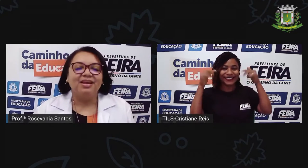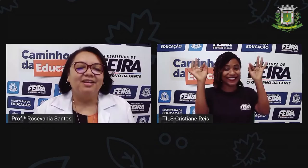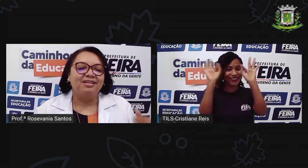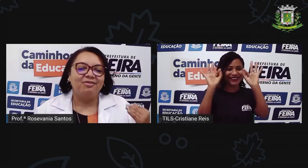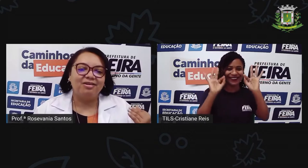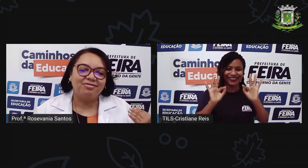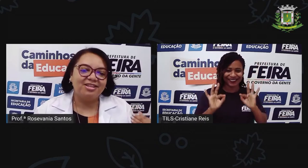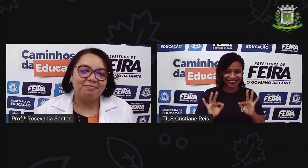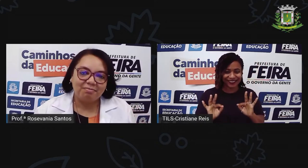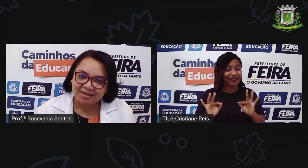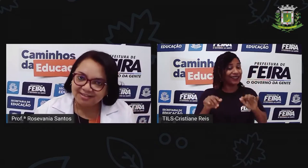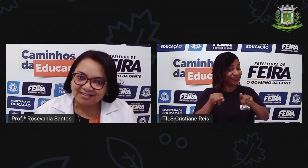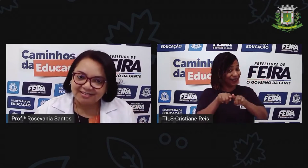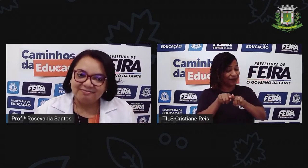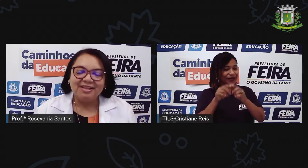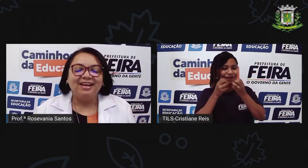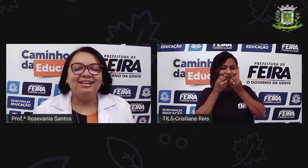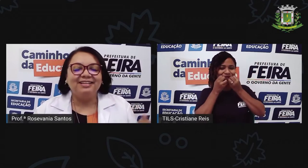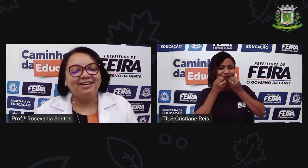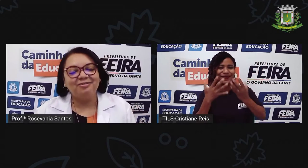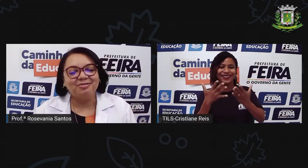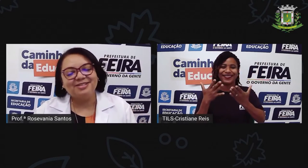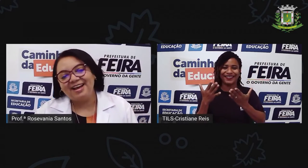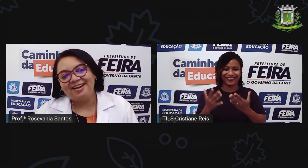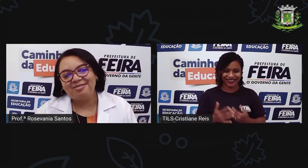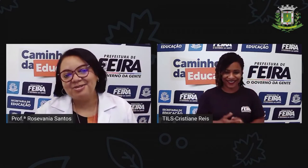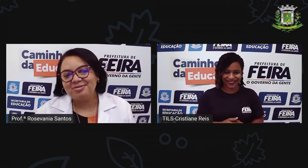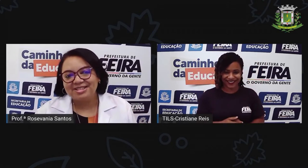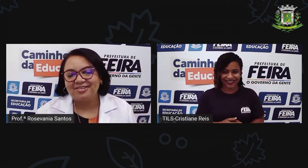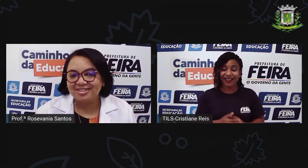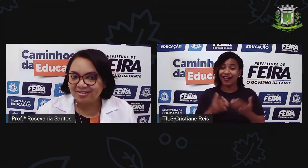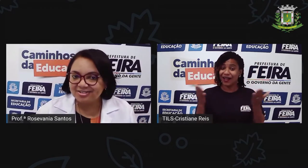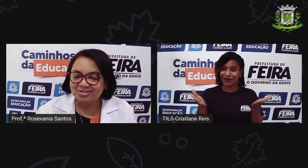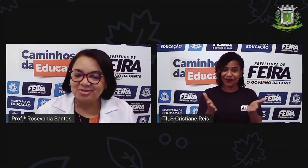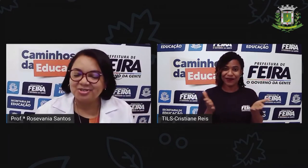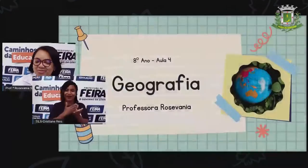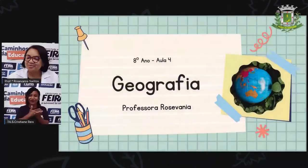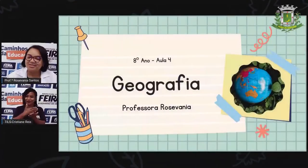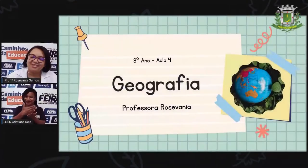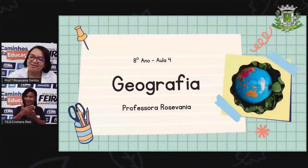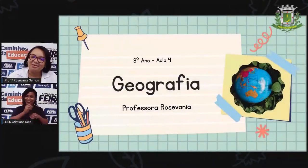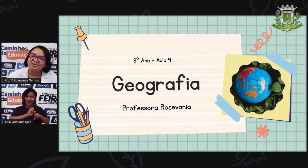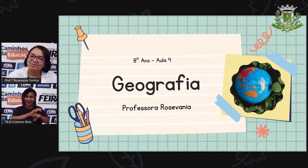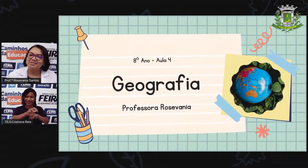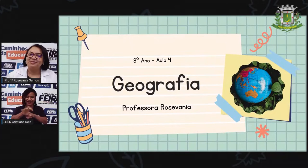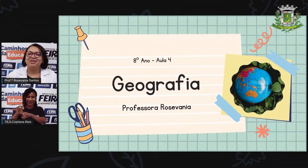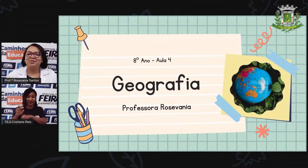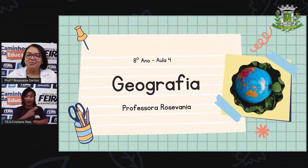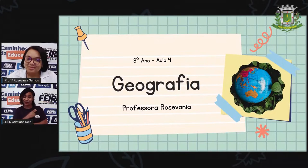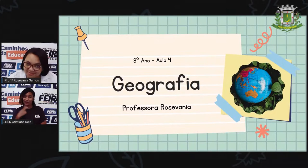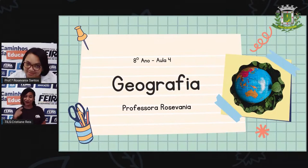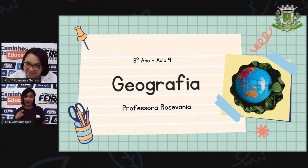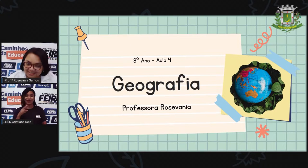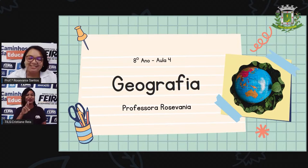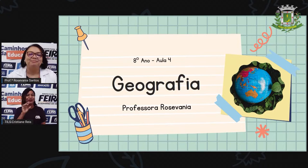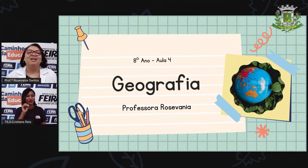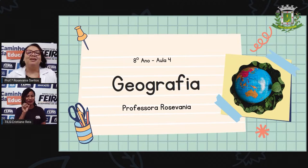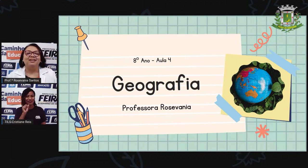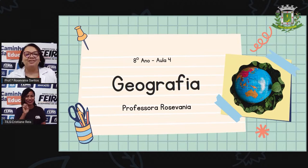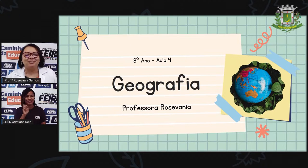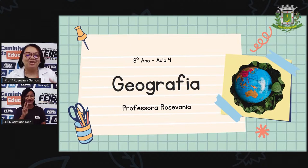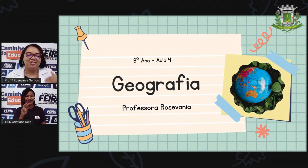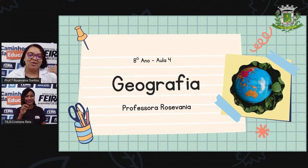né? E ter uma vida plena. Então, vamos lá, vamos começar a nossa aula de hoje. Como vocês sabem, eu sou a professora